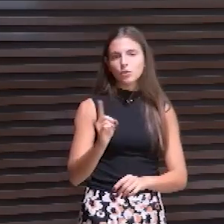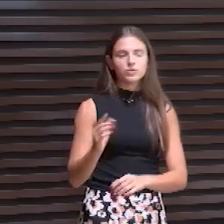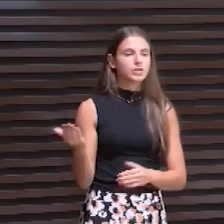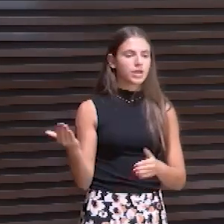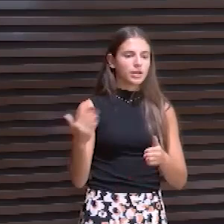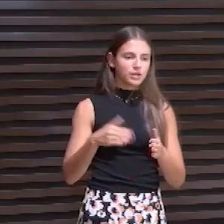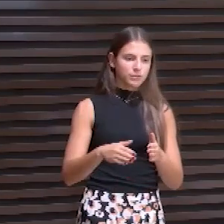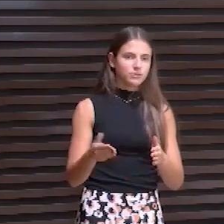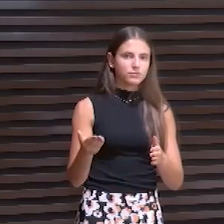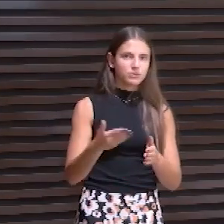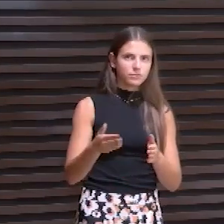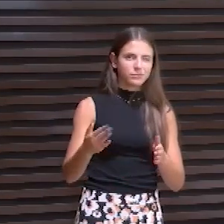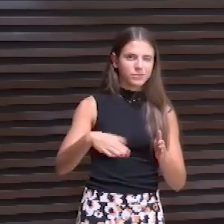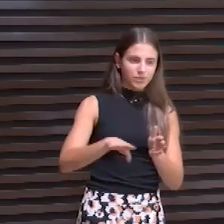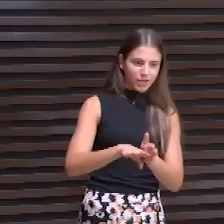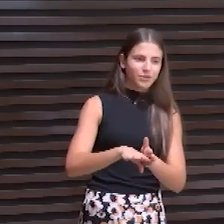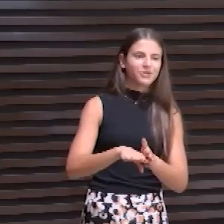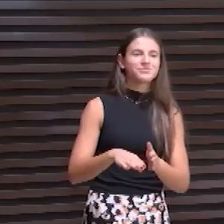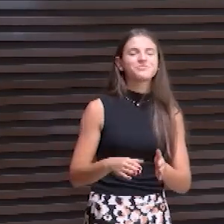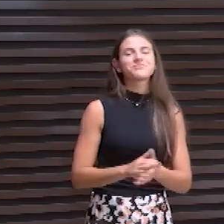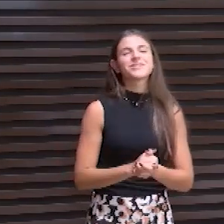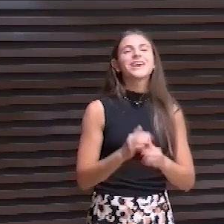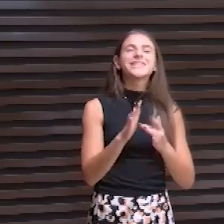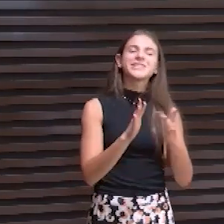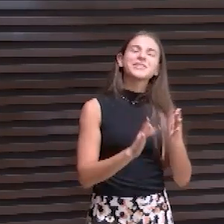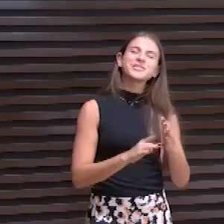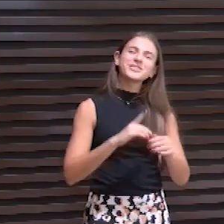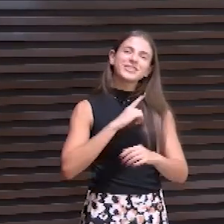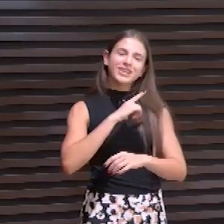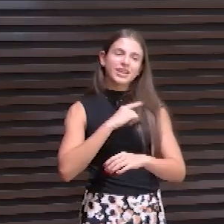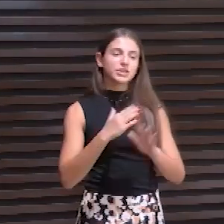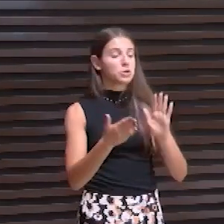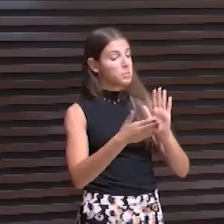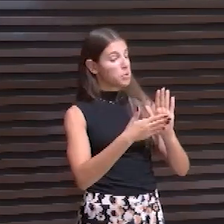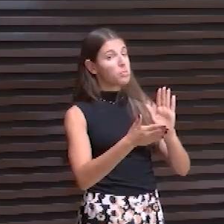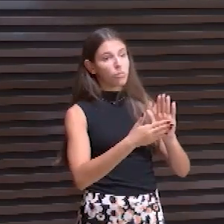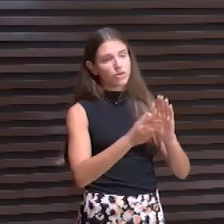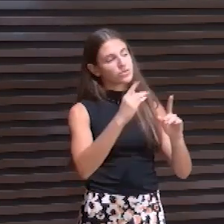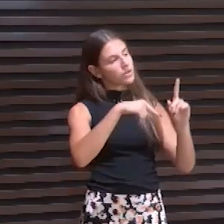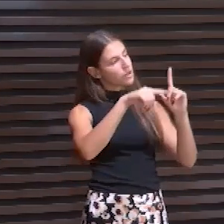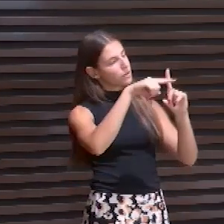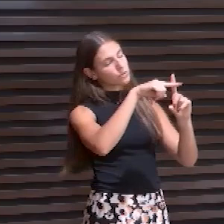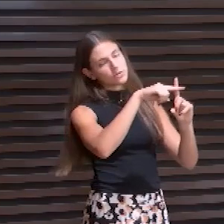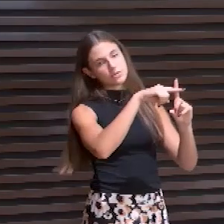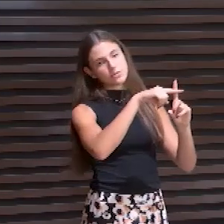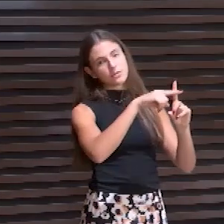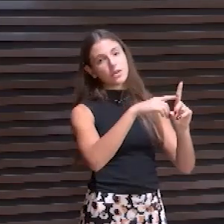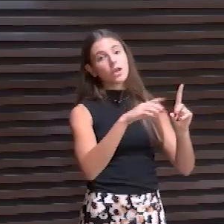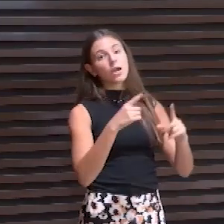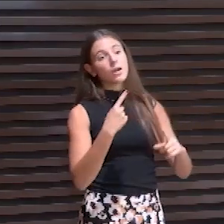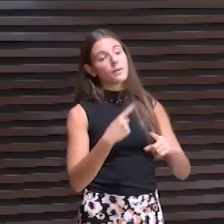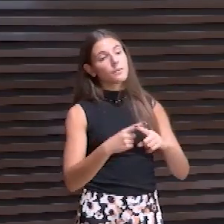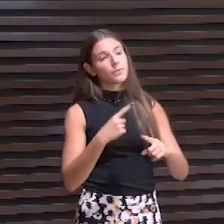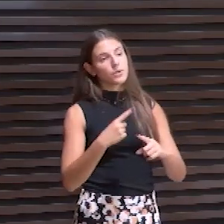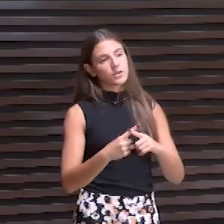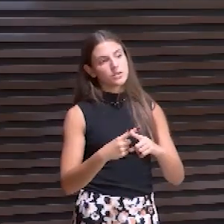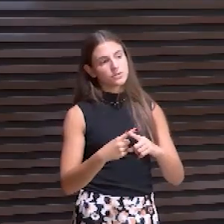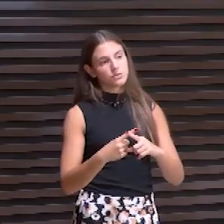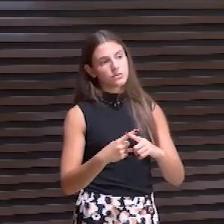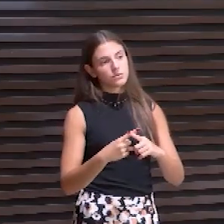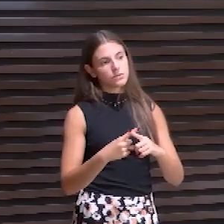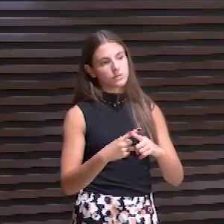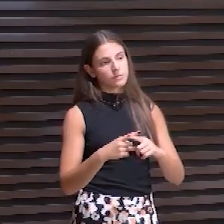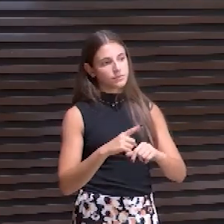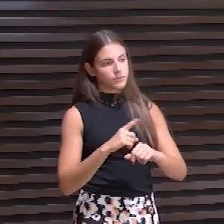tinha um propósito naquela cruz, com todo aquele que crê. É por isso que ele não morreu naquele